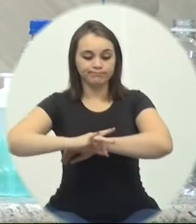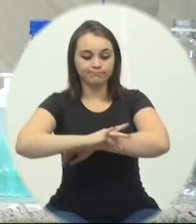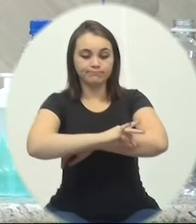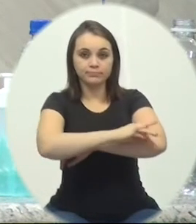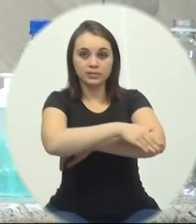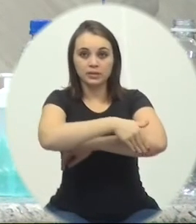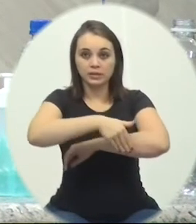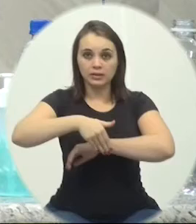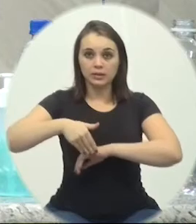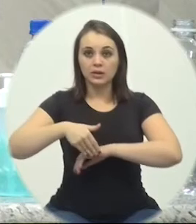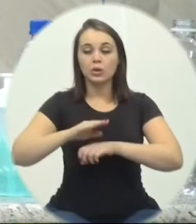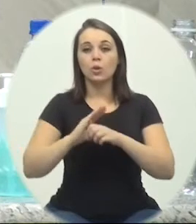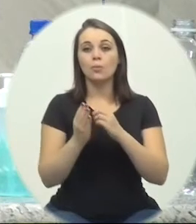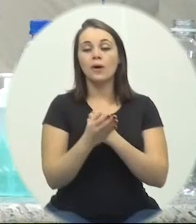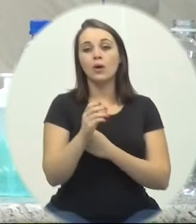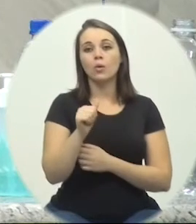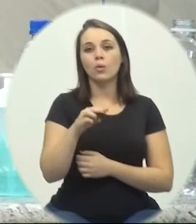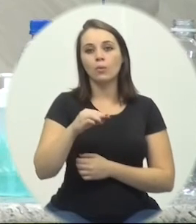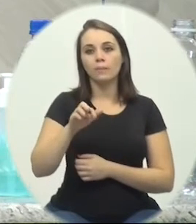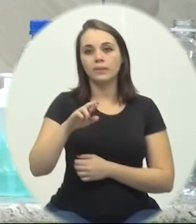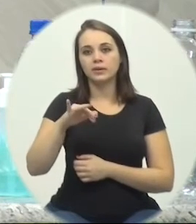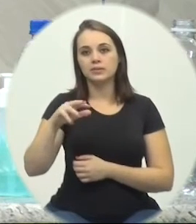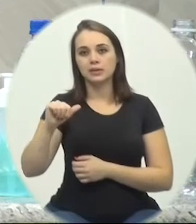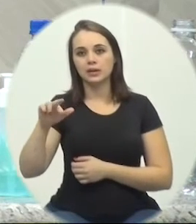Vitor, bairro Comerciário. Requerimento